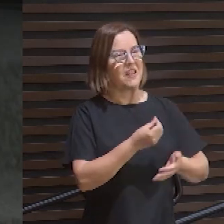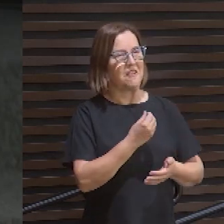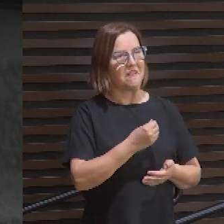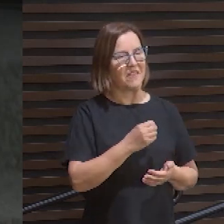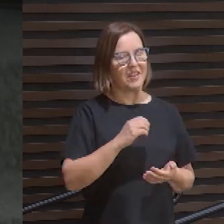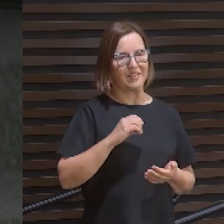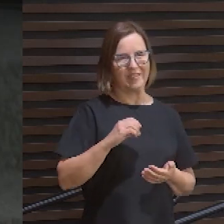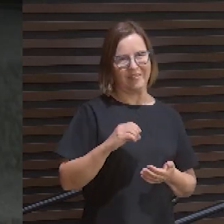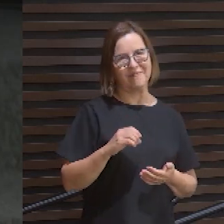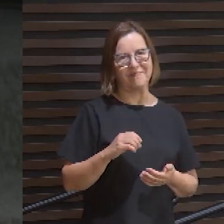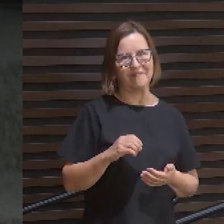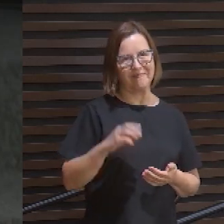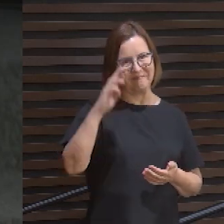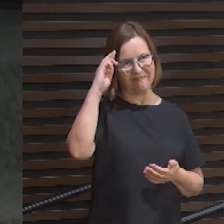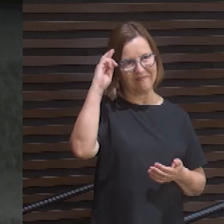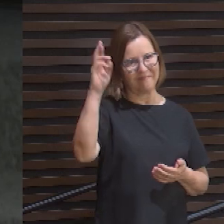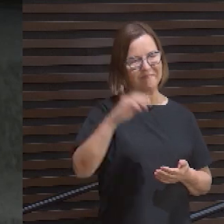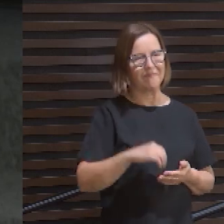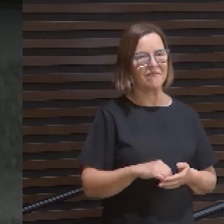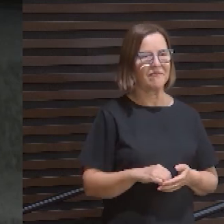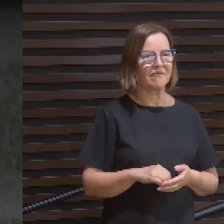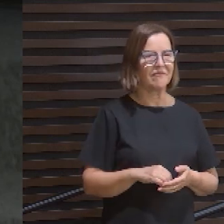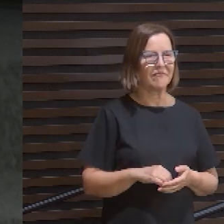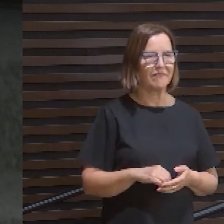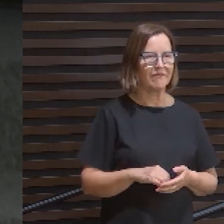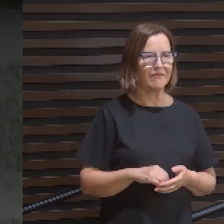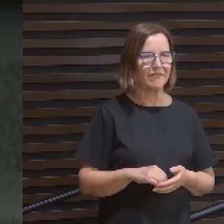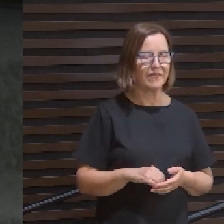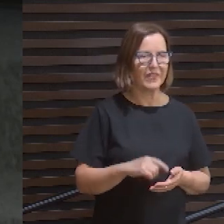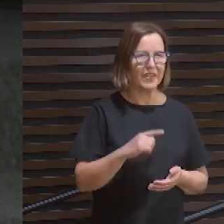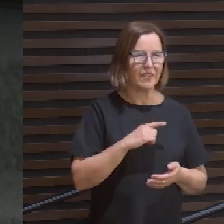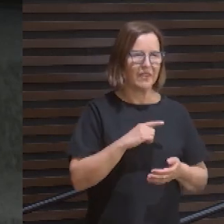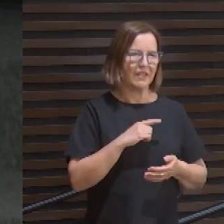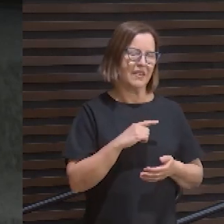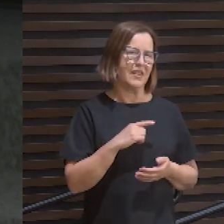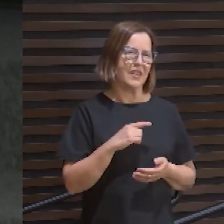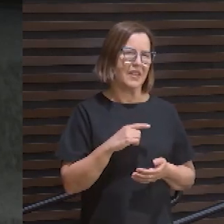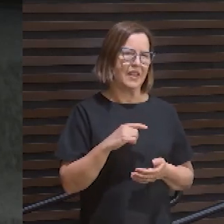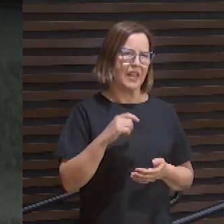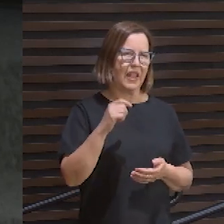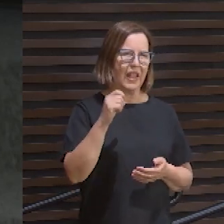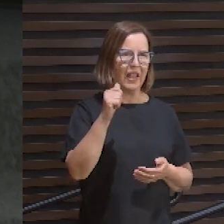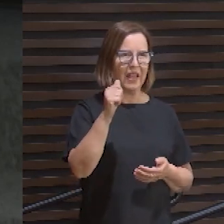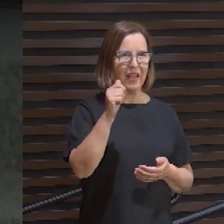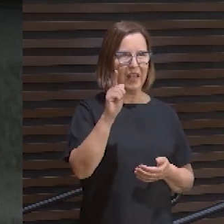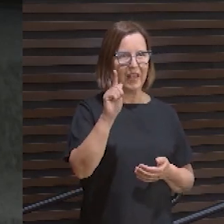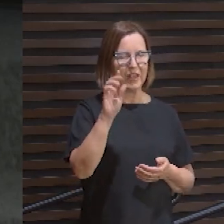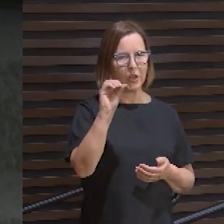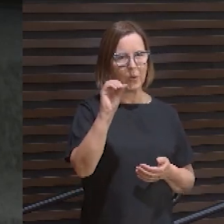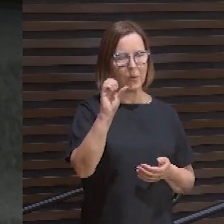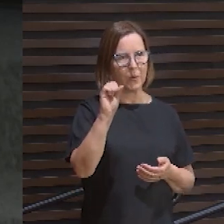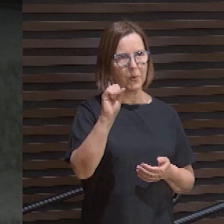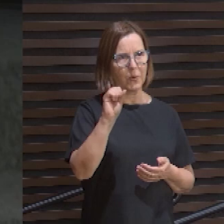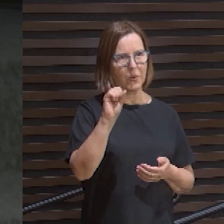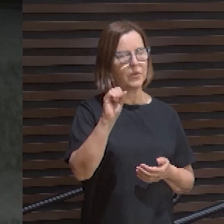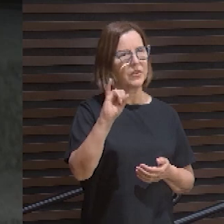Todos estes, e por aí vai. Olha, eu tenho aqui Agostinho de Hipona, Hilário de